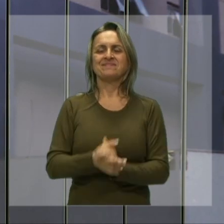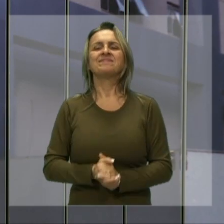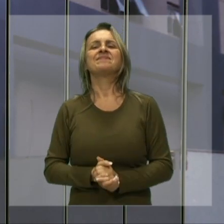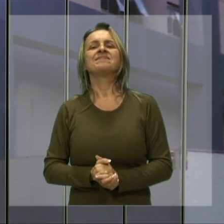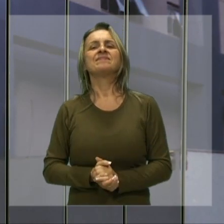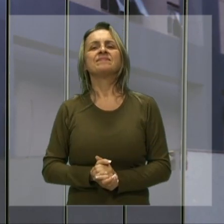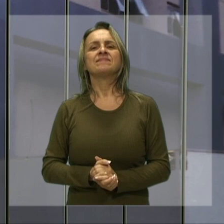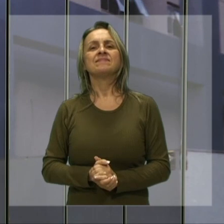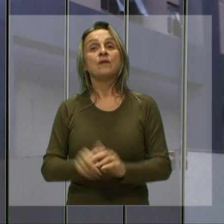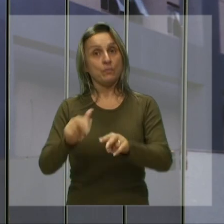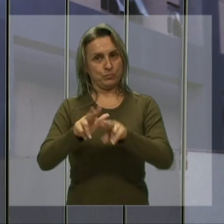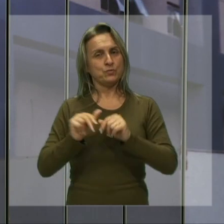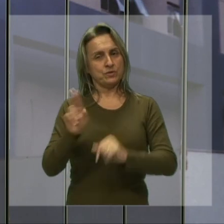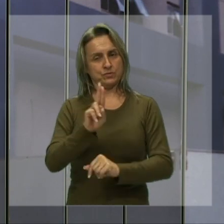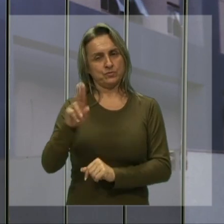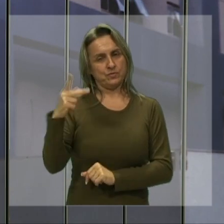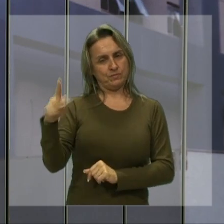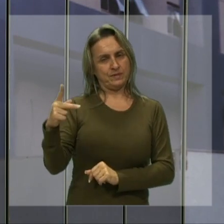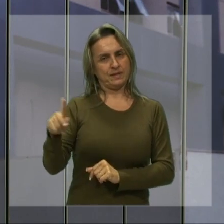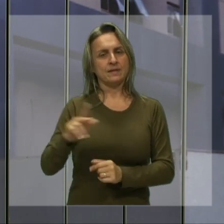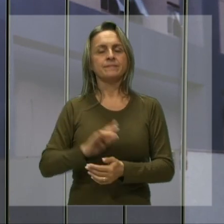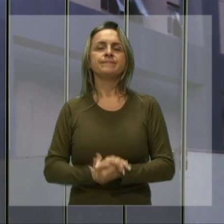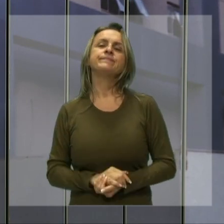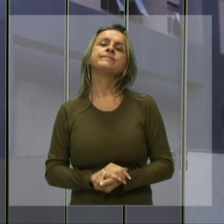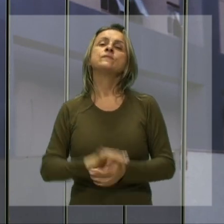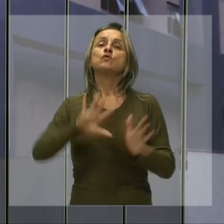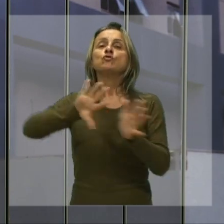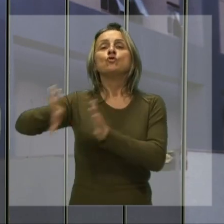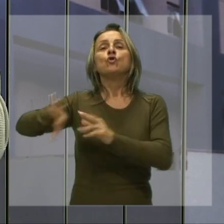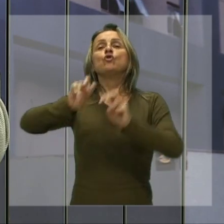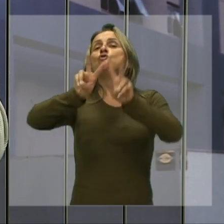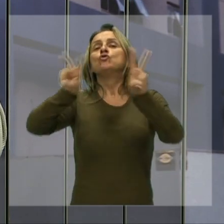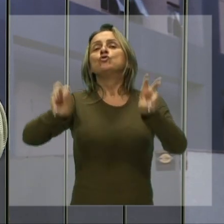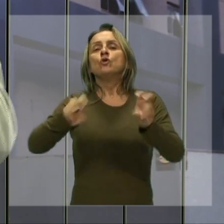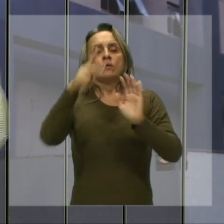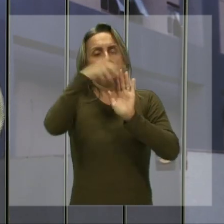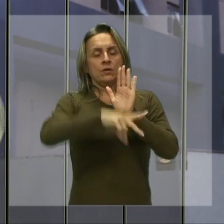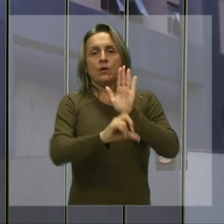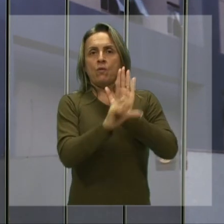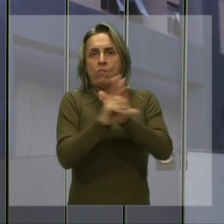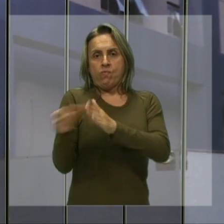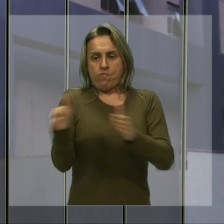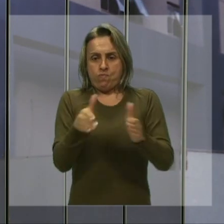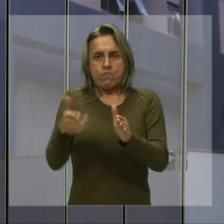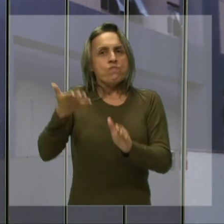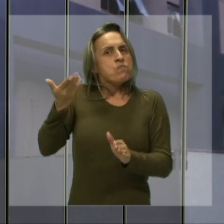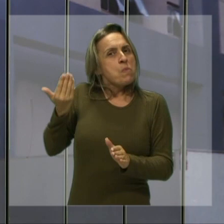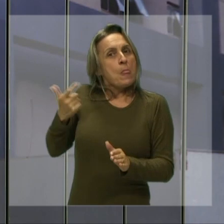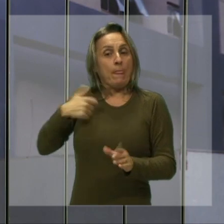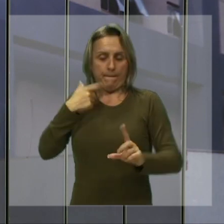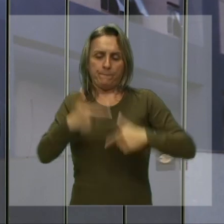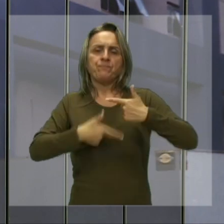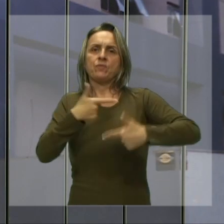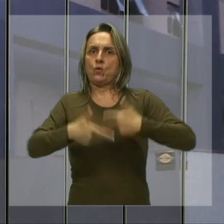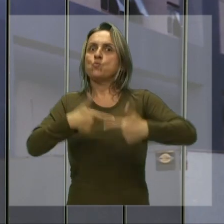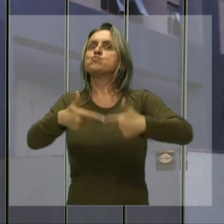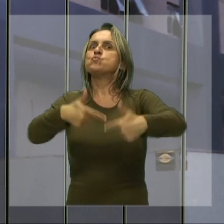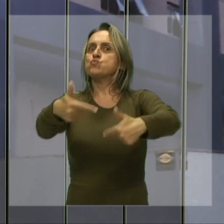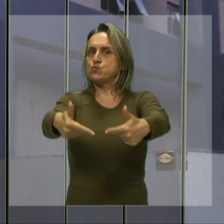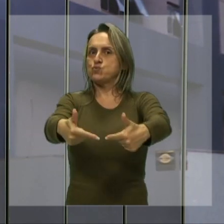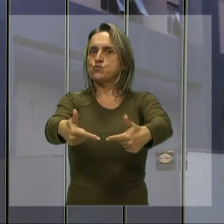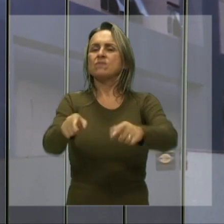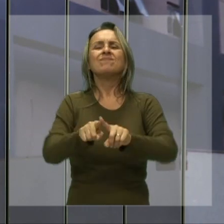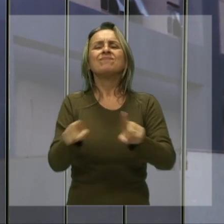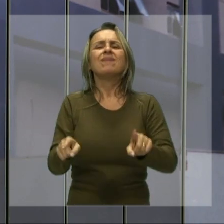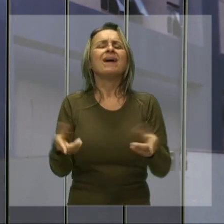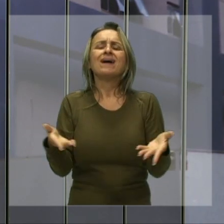Machado. Com relação ao que eu te falei de projetos de lei, no mandato passado eu trabalhei bastante nisso, mas eu cheguei à conclusão